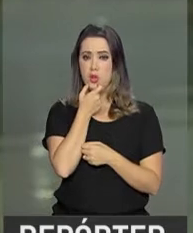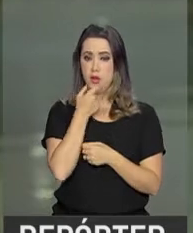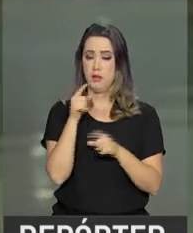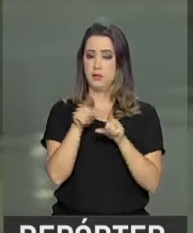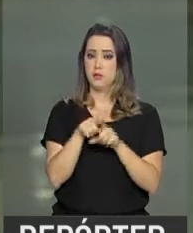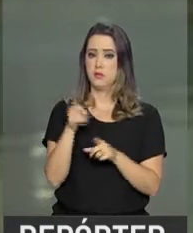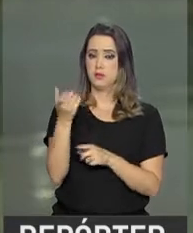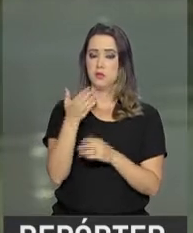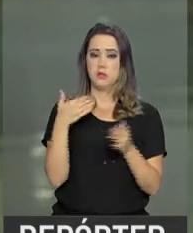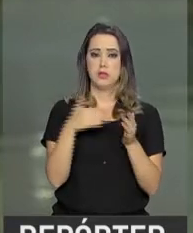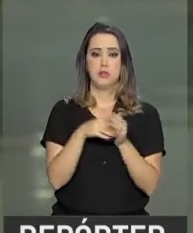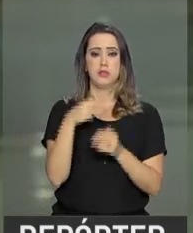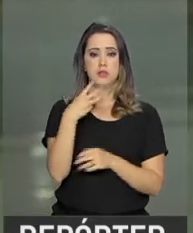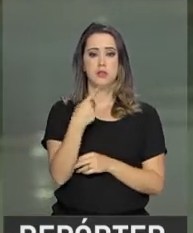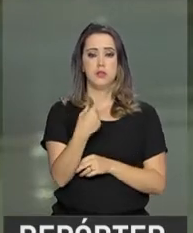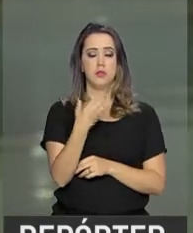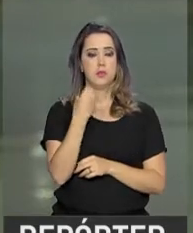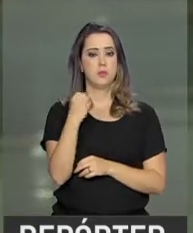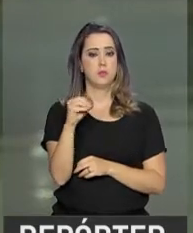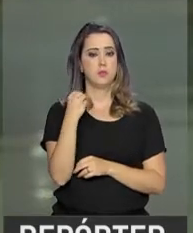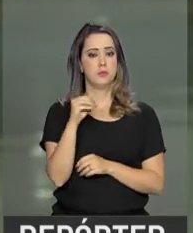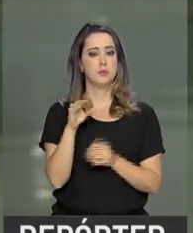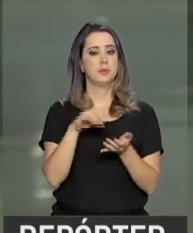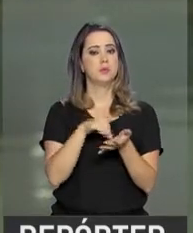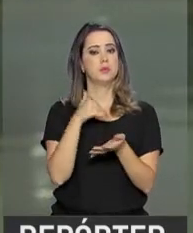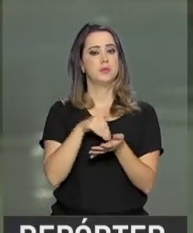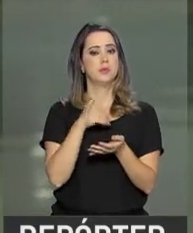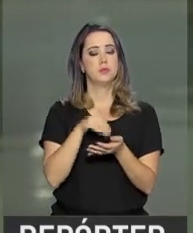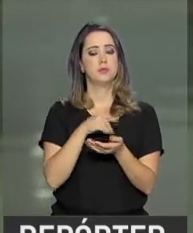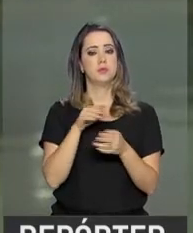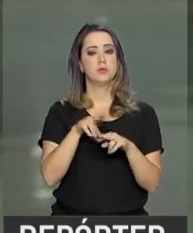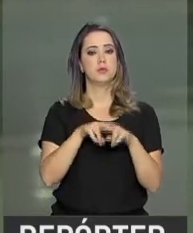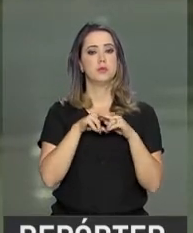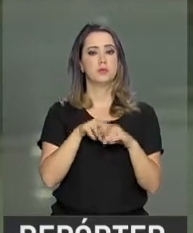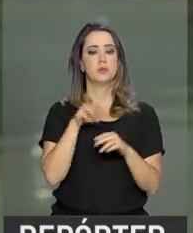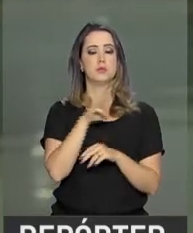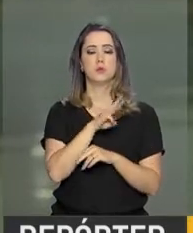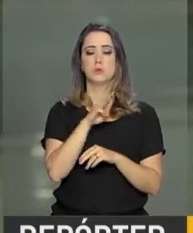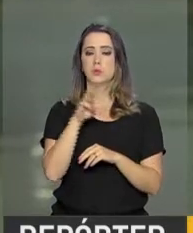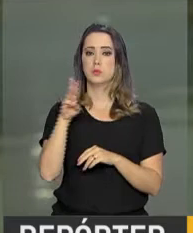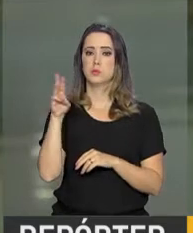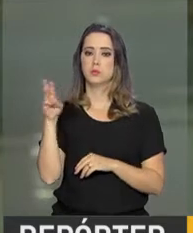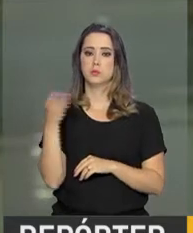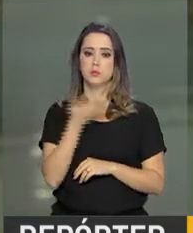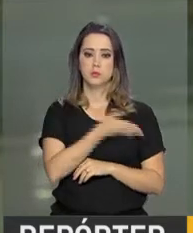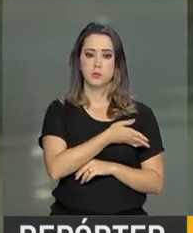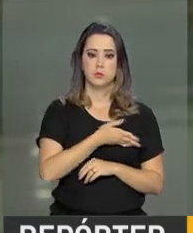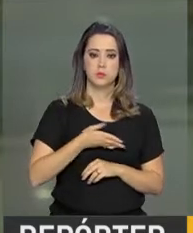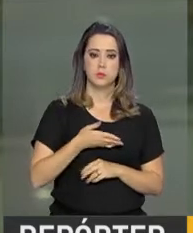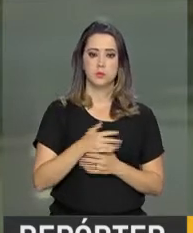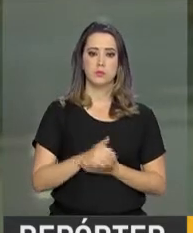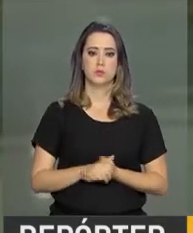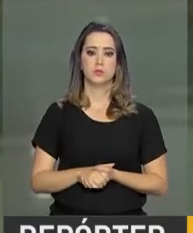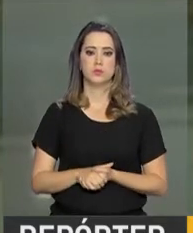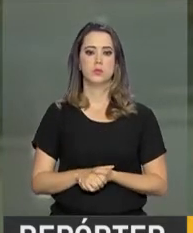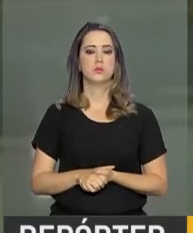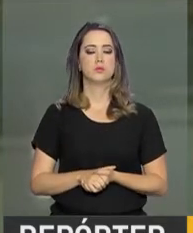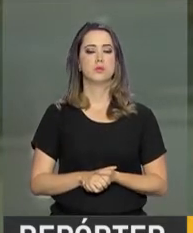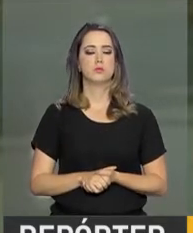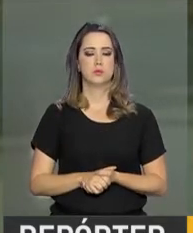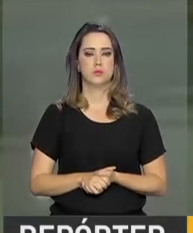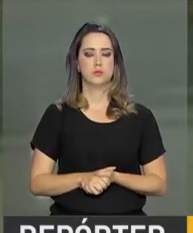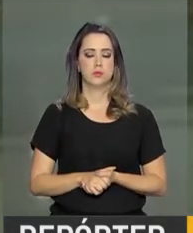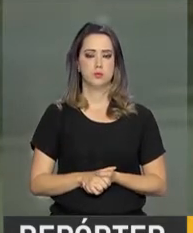tem até o dia 31 de outubro para fazer a inscrição pelo site brasil braços abertos ponto